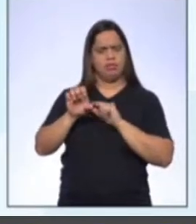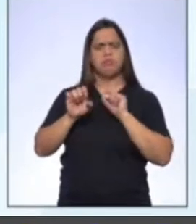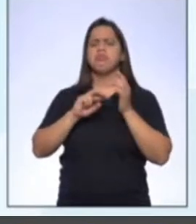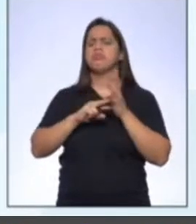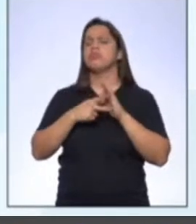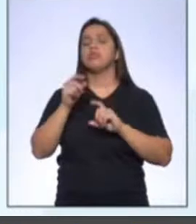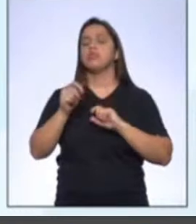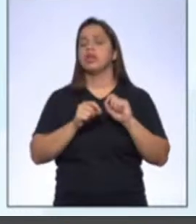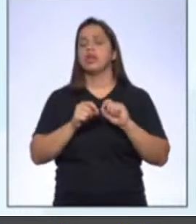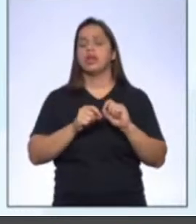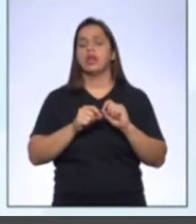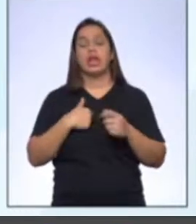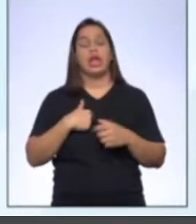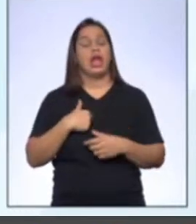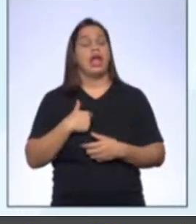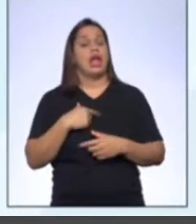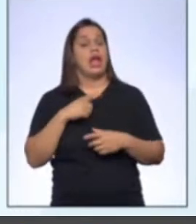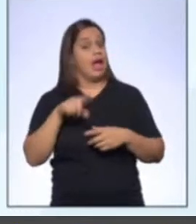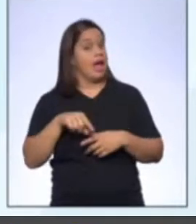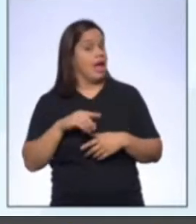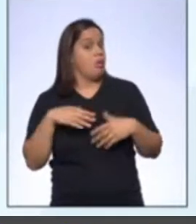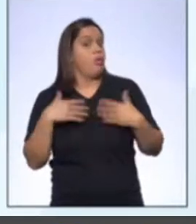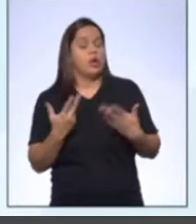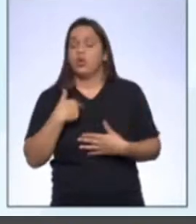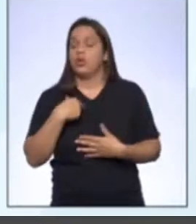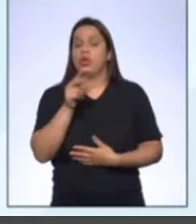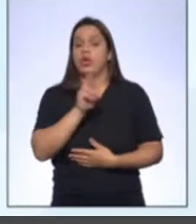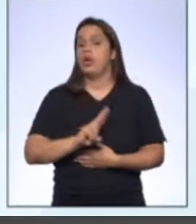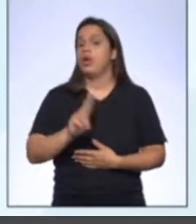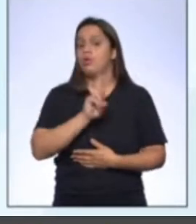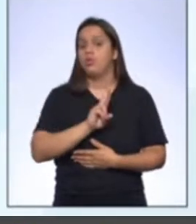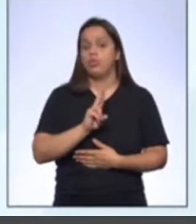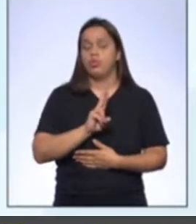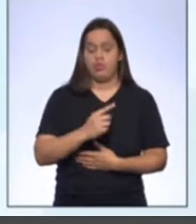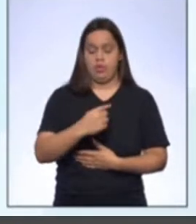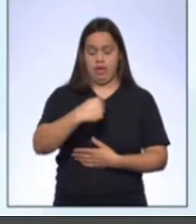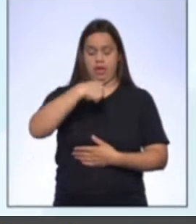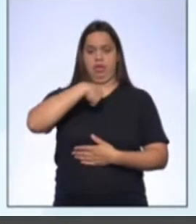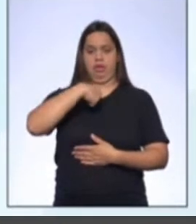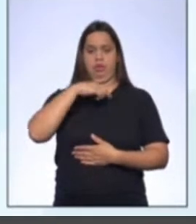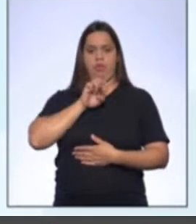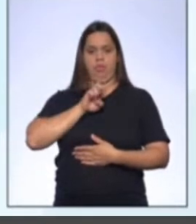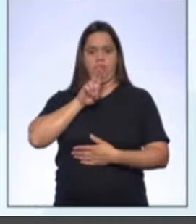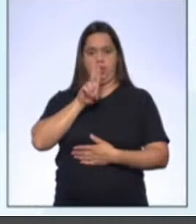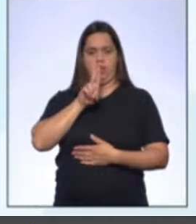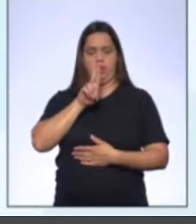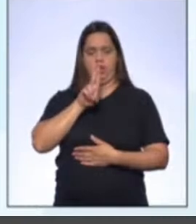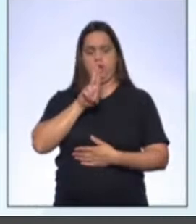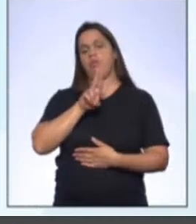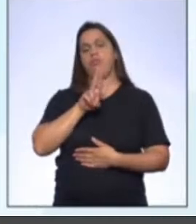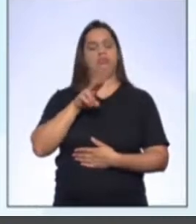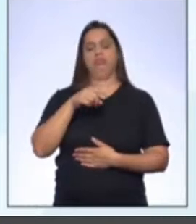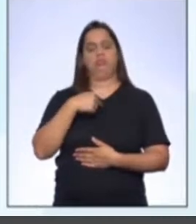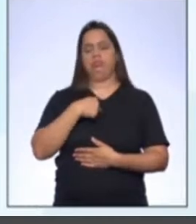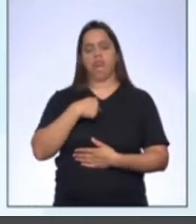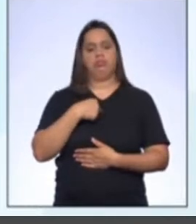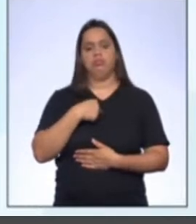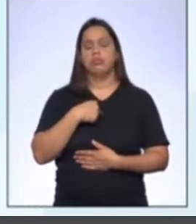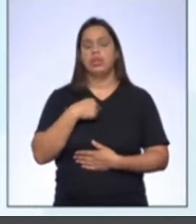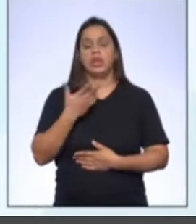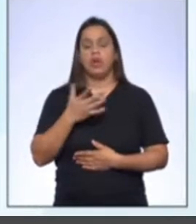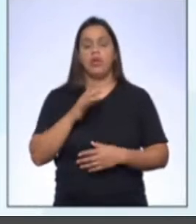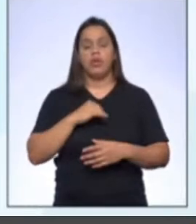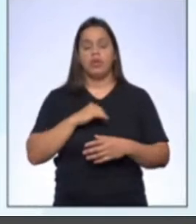não uso, veja bem, eu não uso eu como pessoa. Eu deixo o texto impessoal porque ele não vai ter